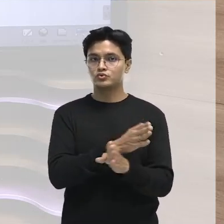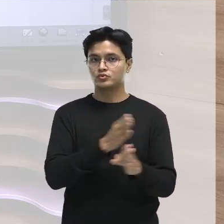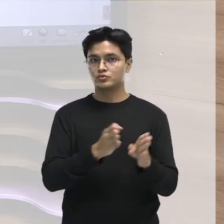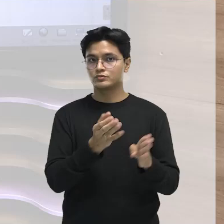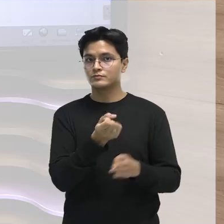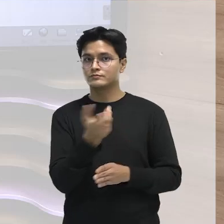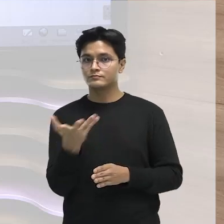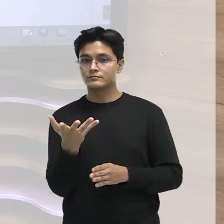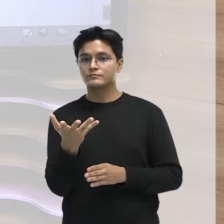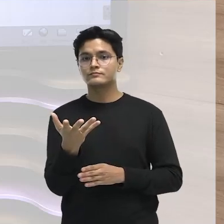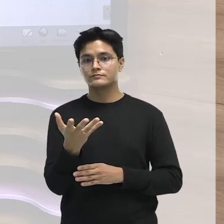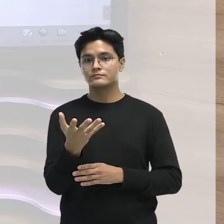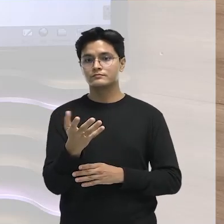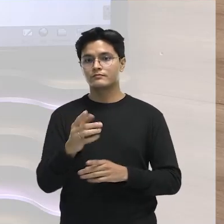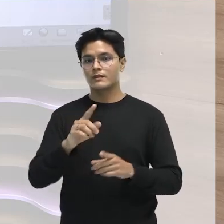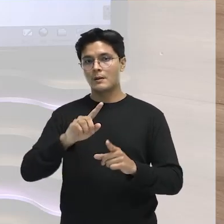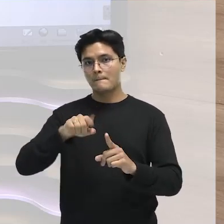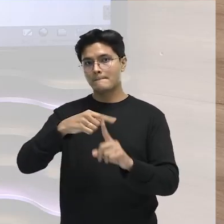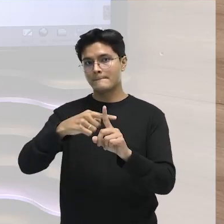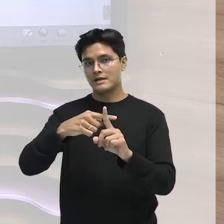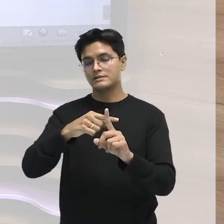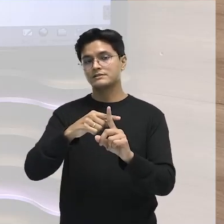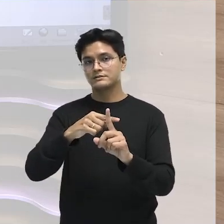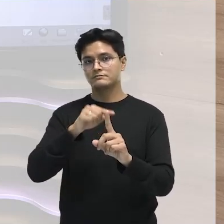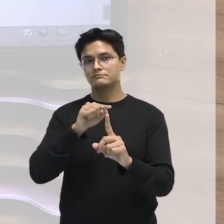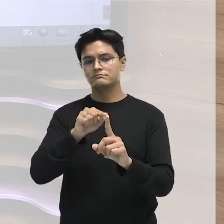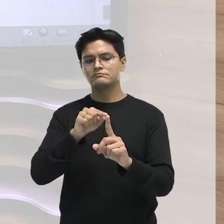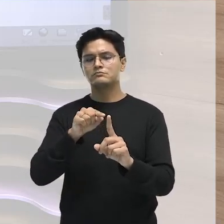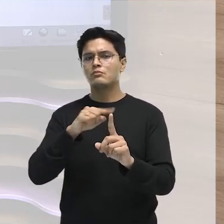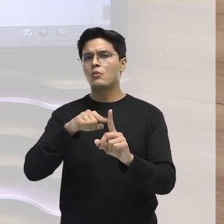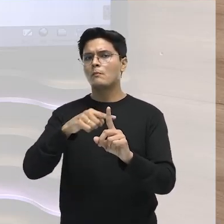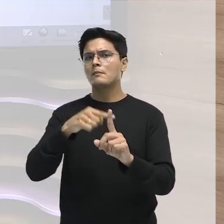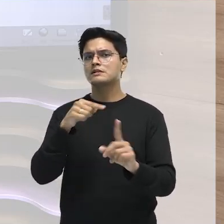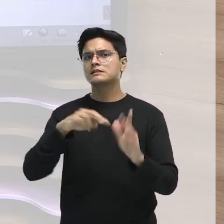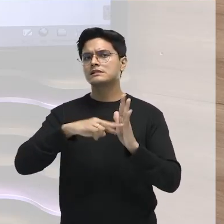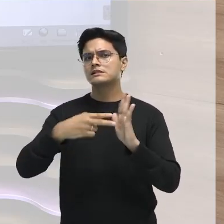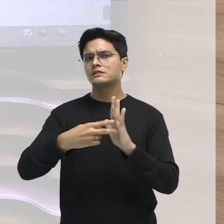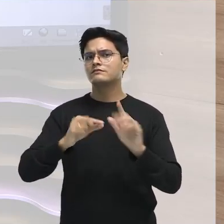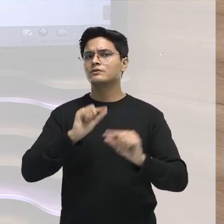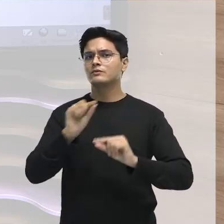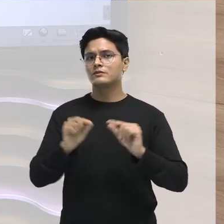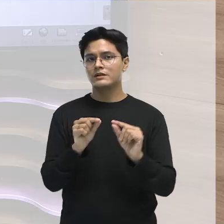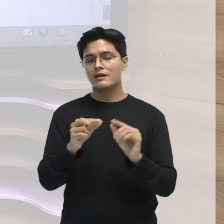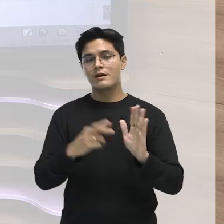mais significa que eu estou representando somente os números